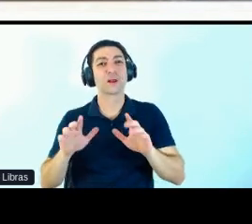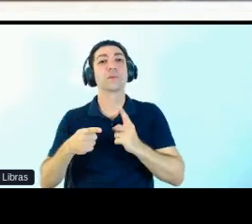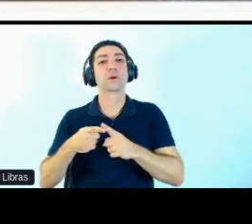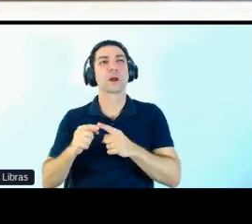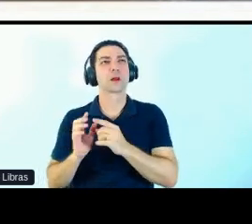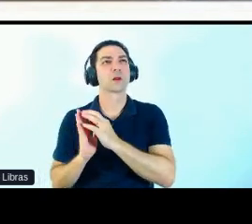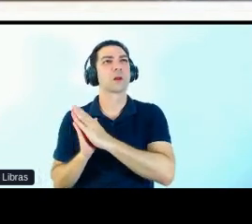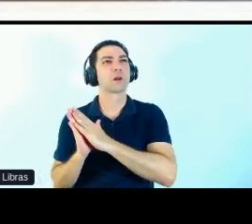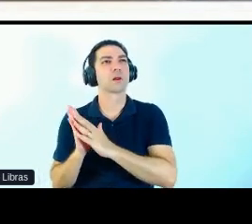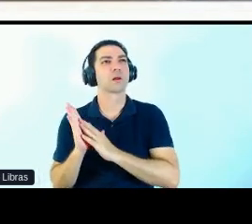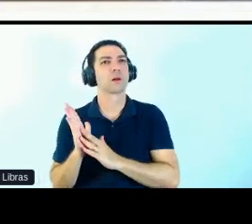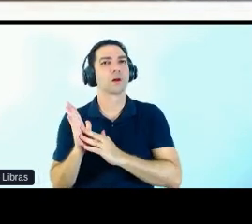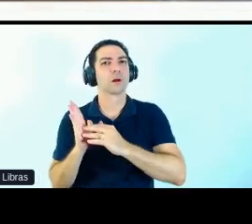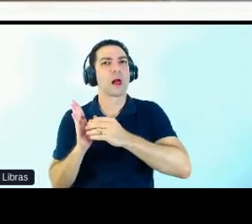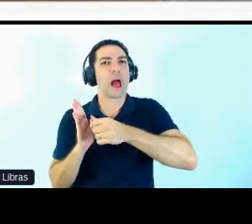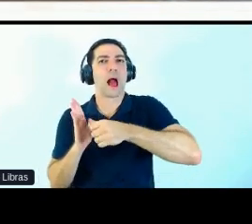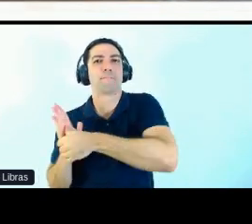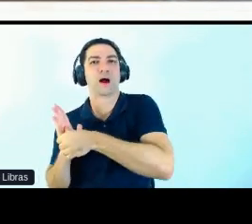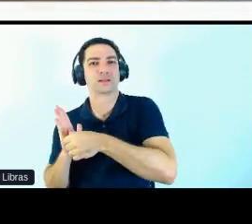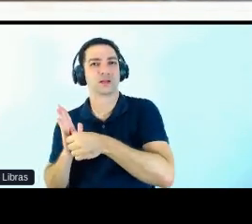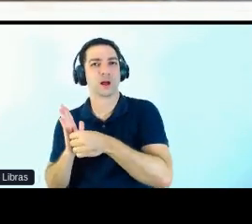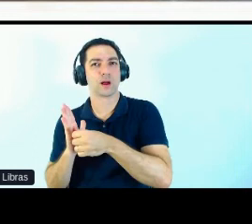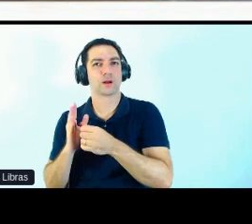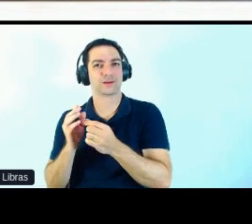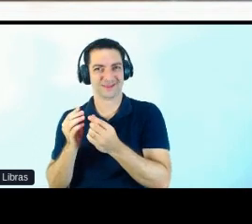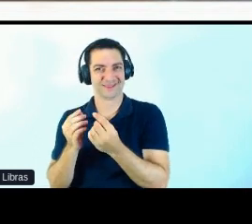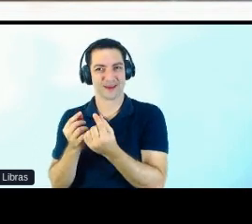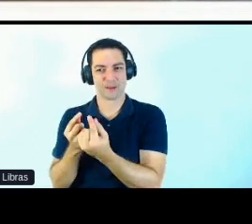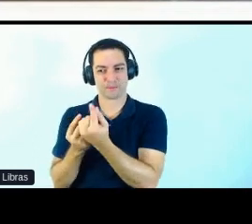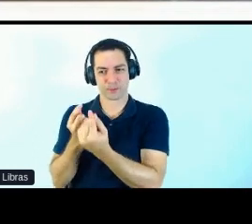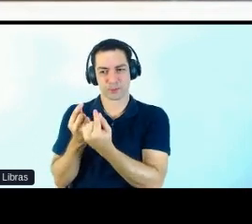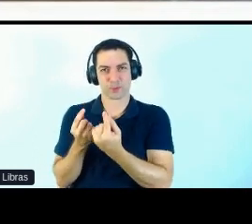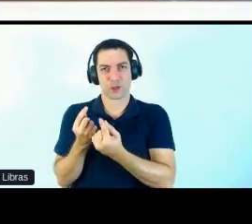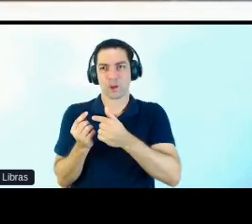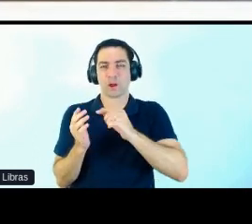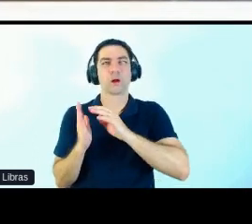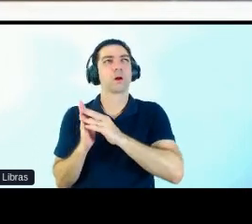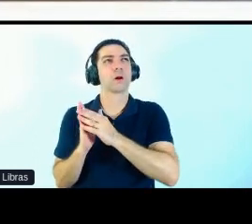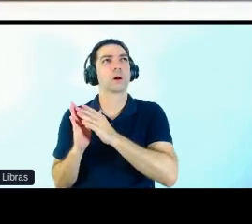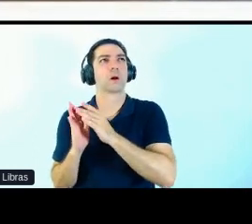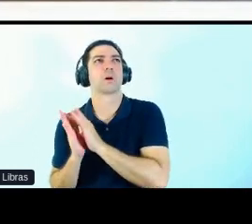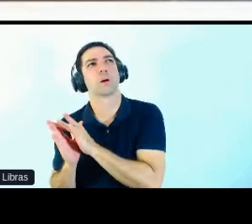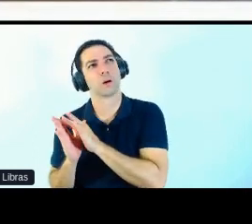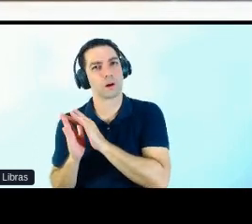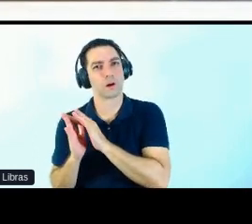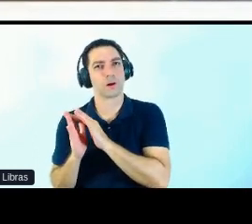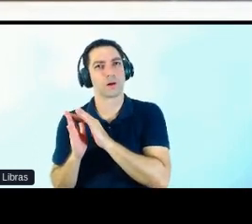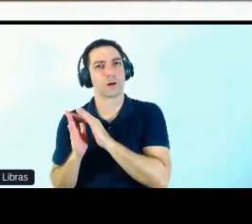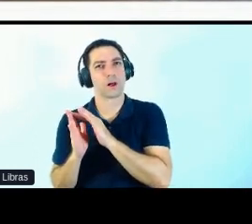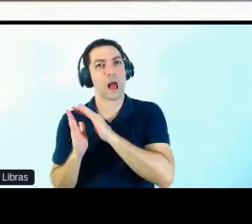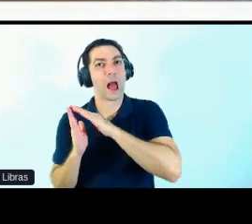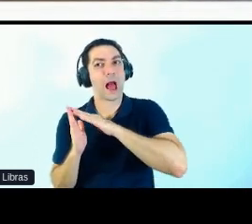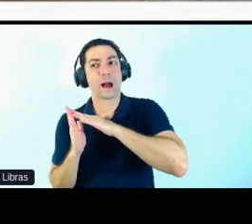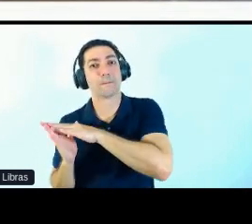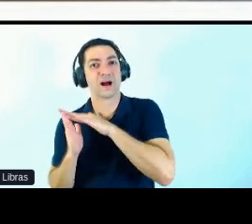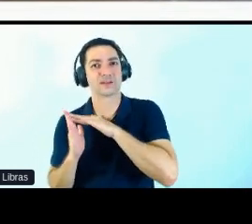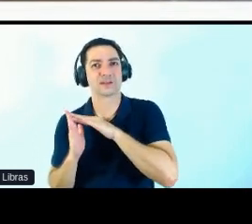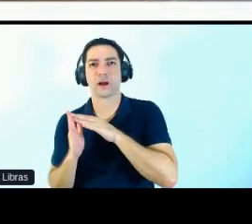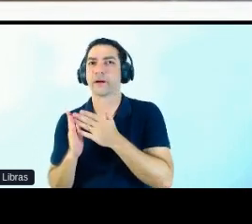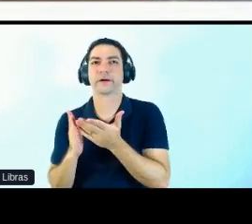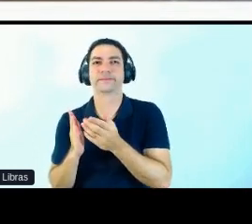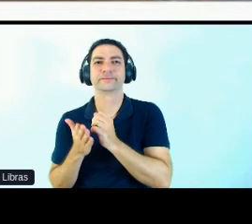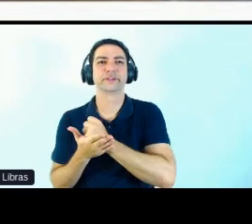braille foi embora. E às vezes você tem que mudar o preço,